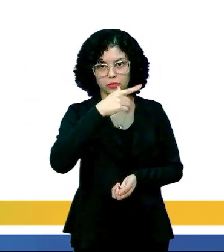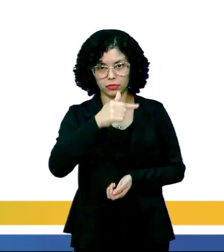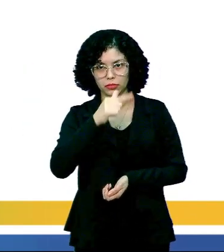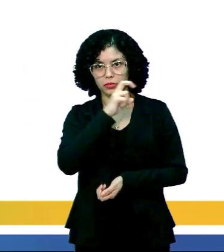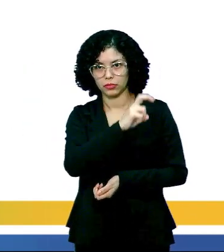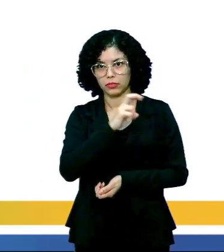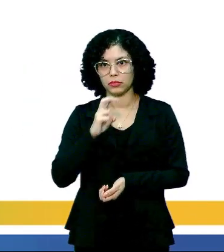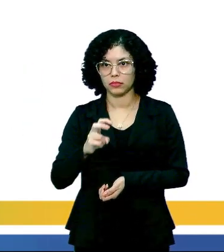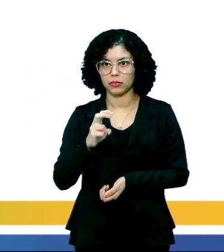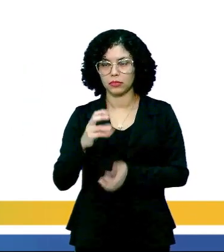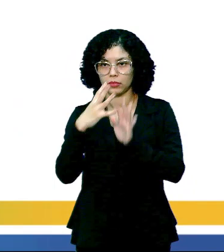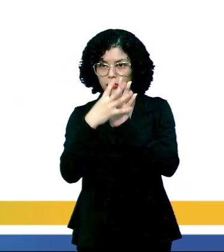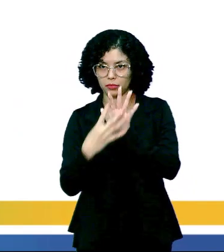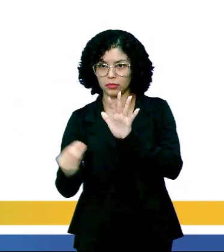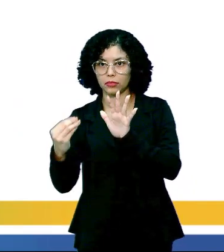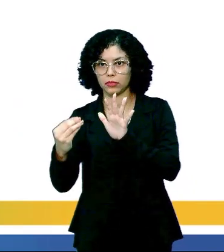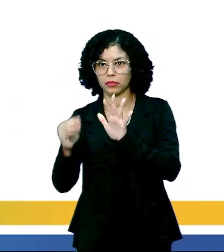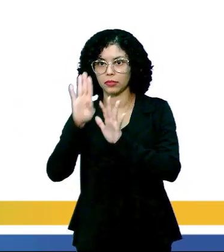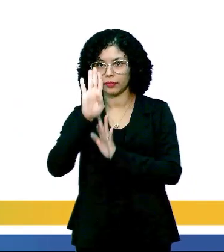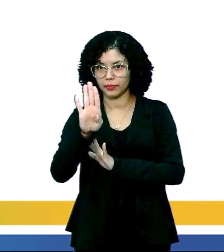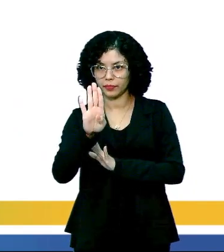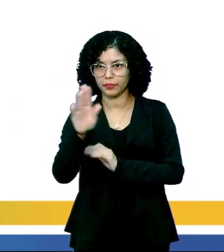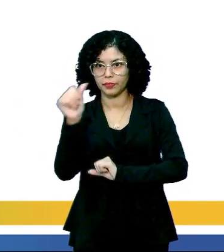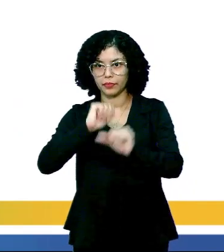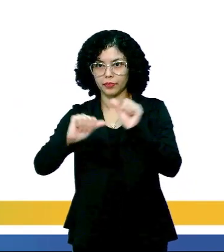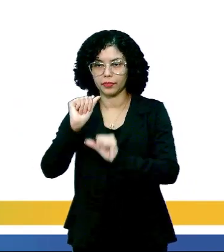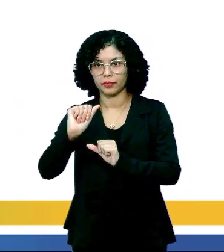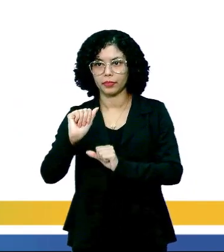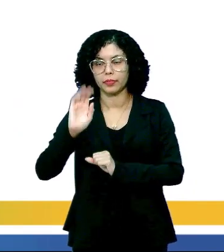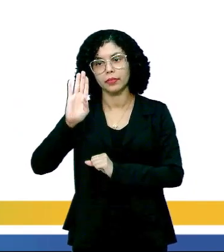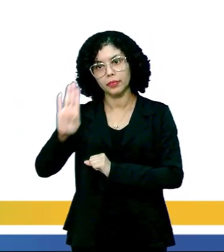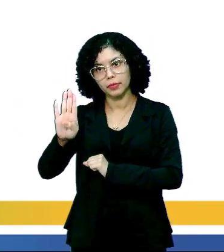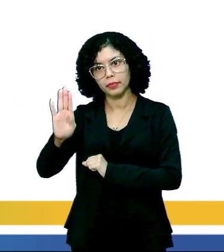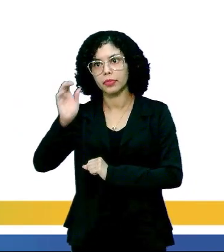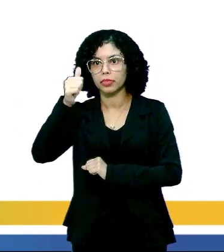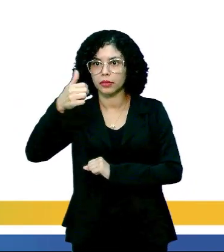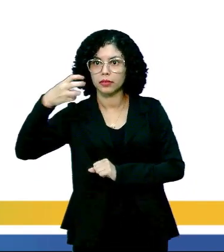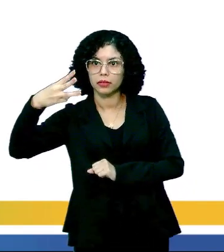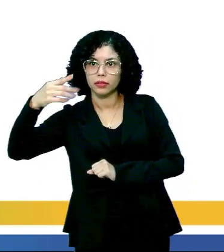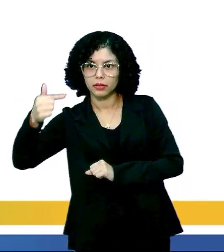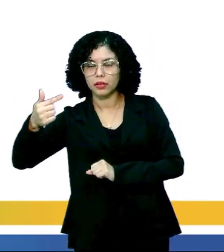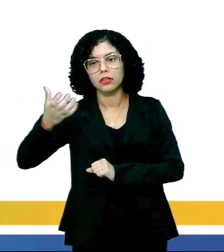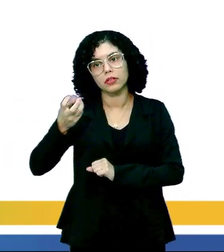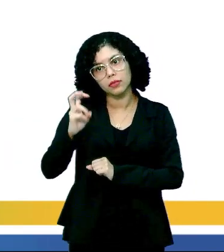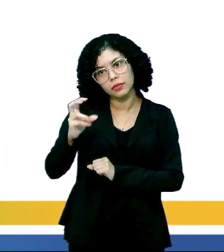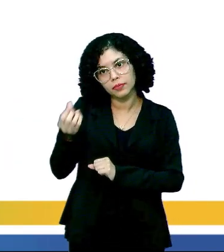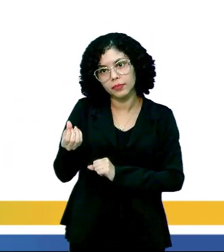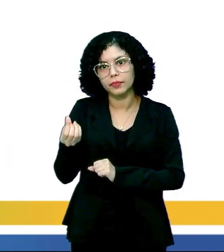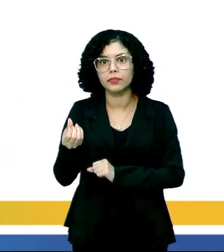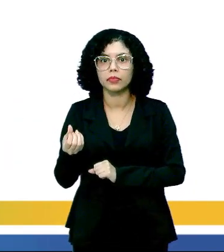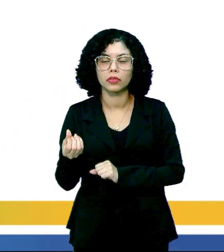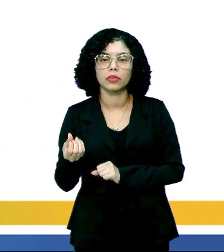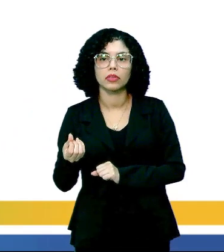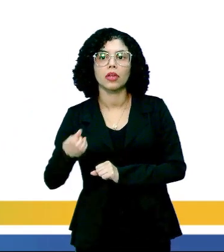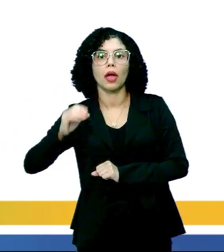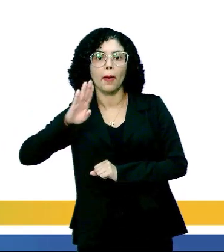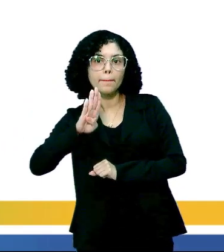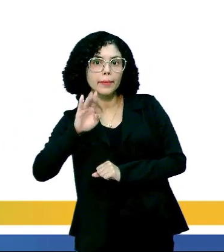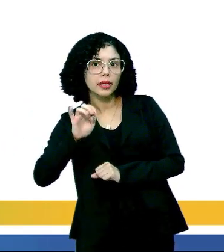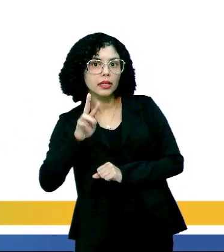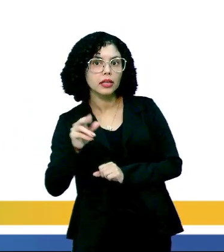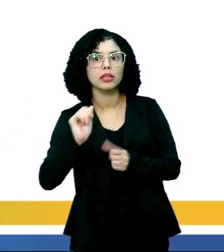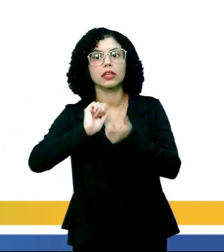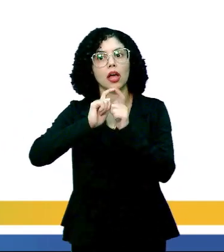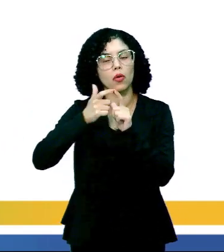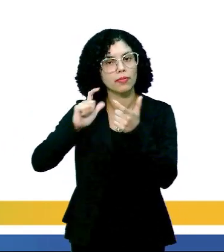137,55, emite uma beta, se transforma em bário 137,56. Perceba que na beta há